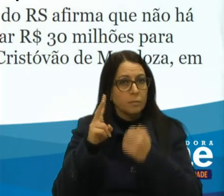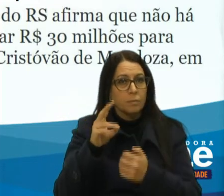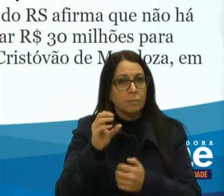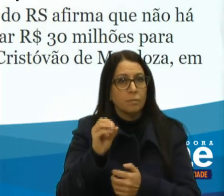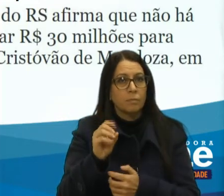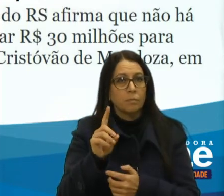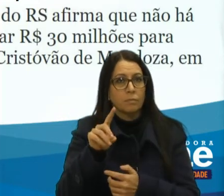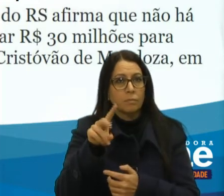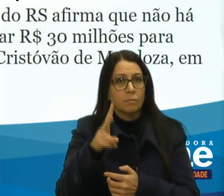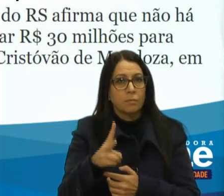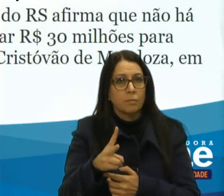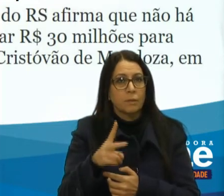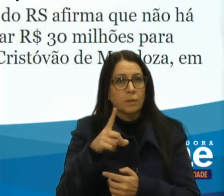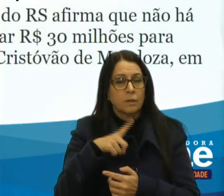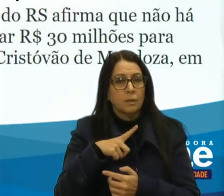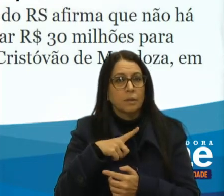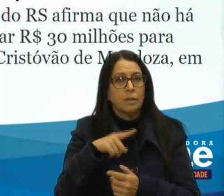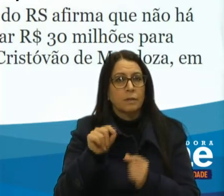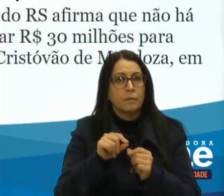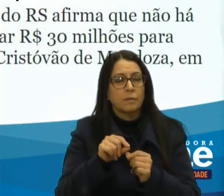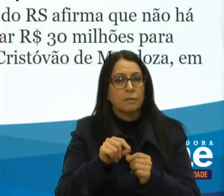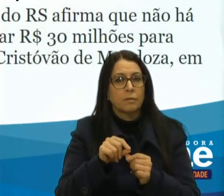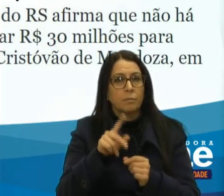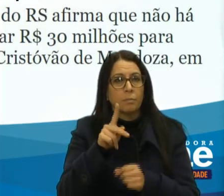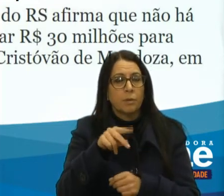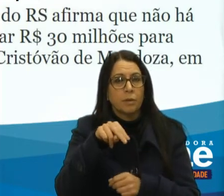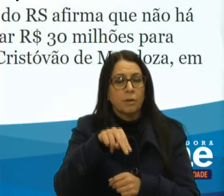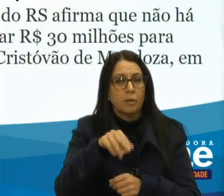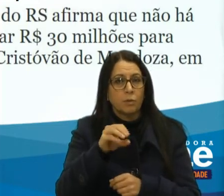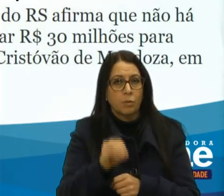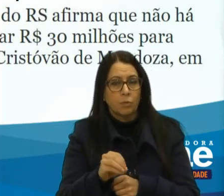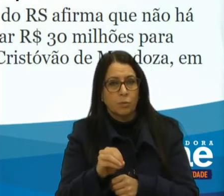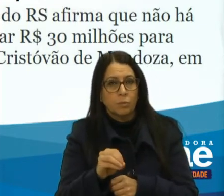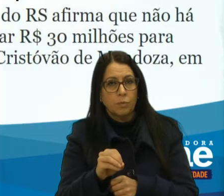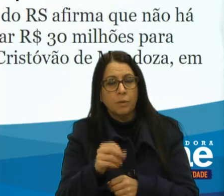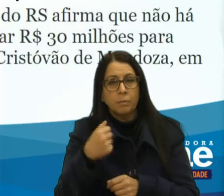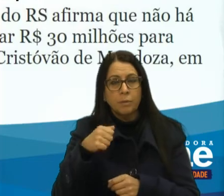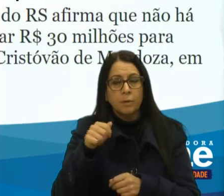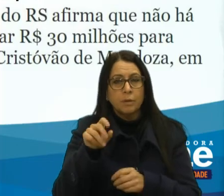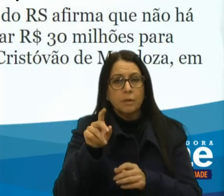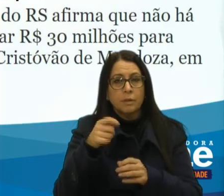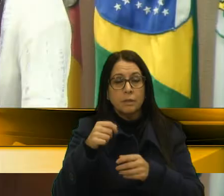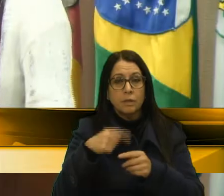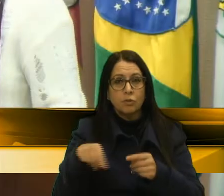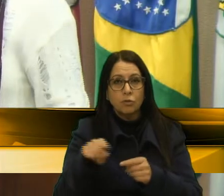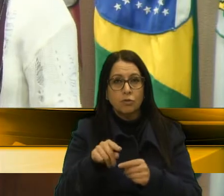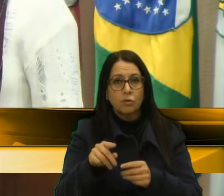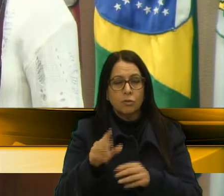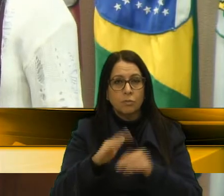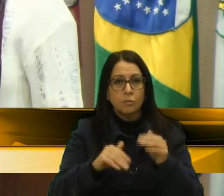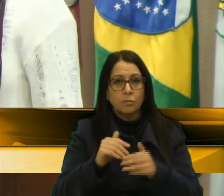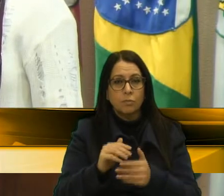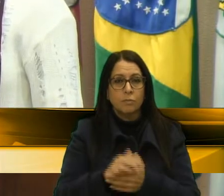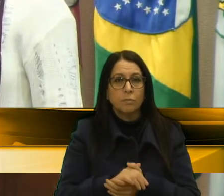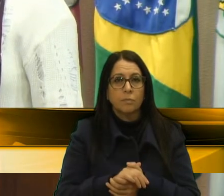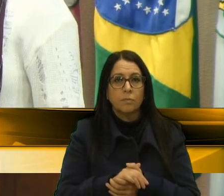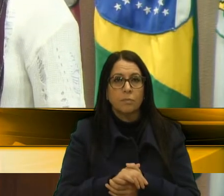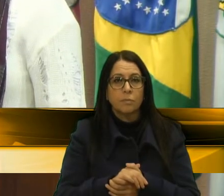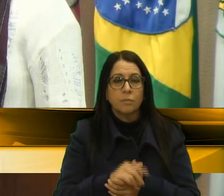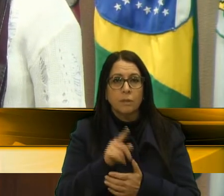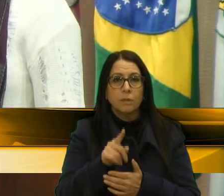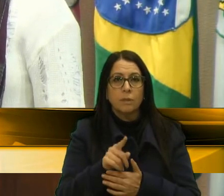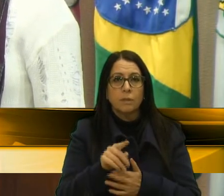a gente teve a situação do PNO, que era o Plano de Necessidade de Obras. Vou pedir para focar em mim novamente.